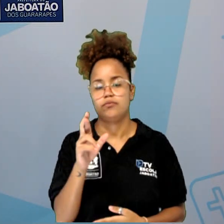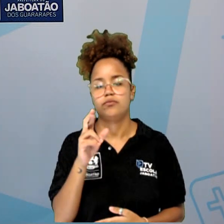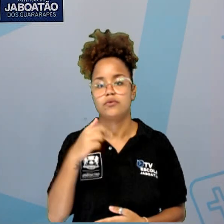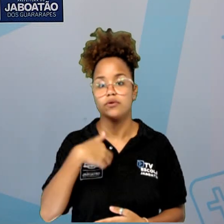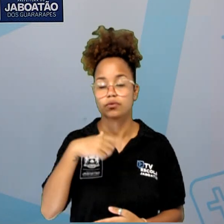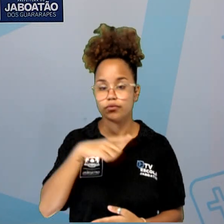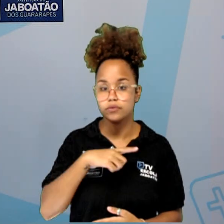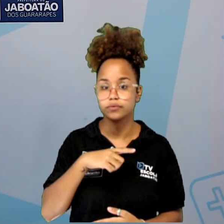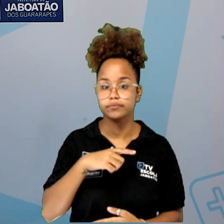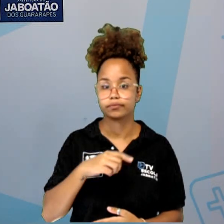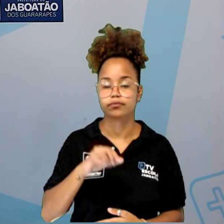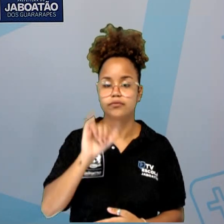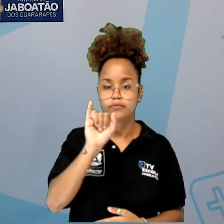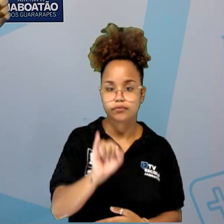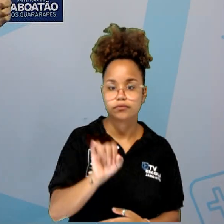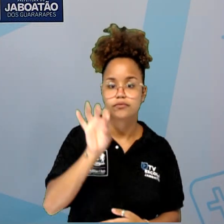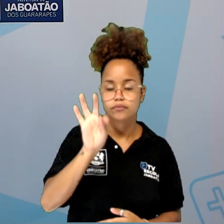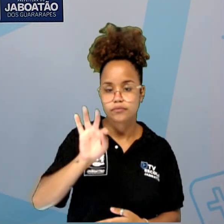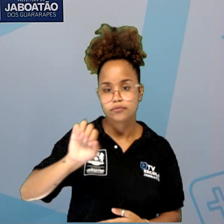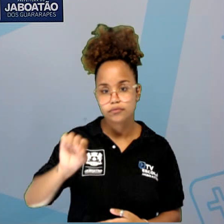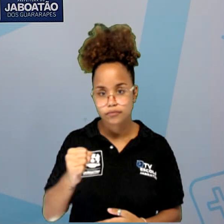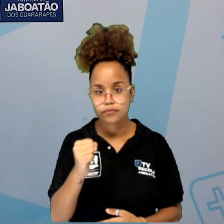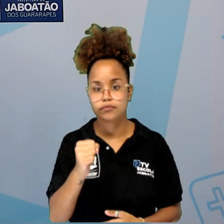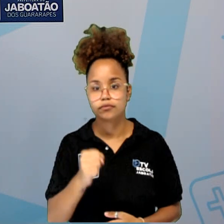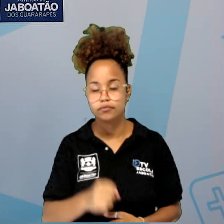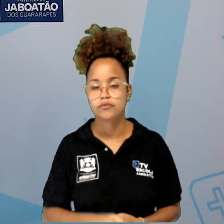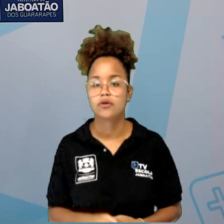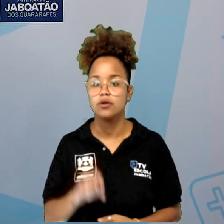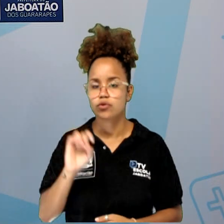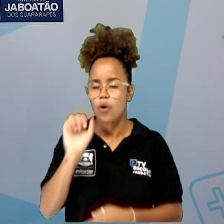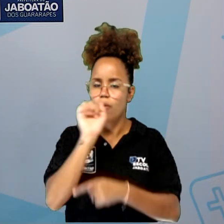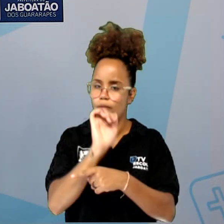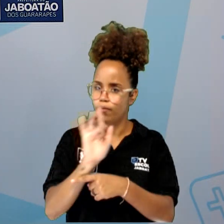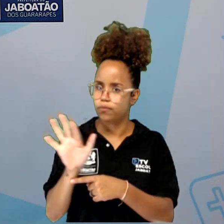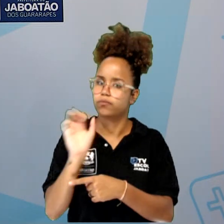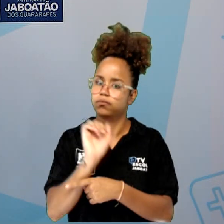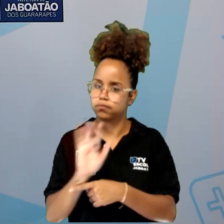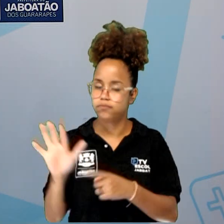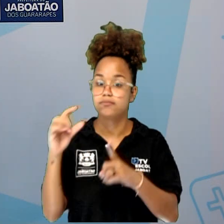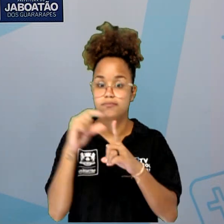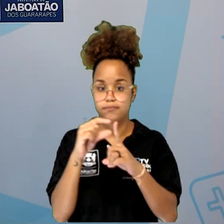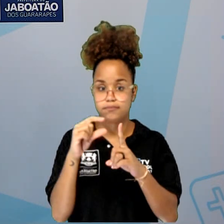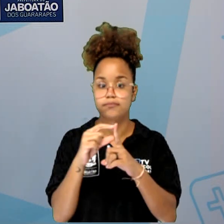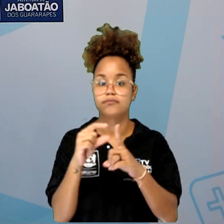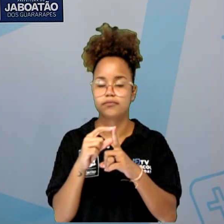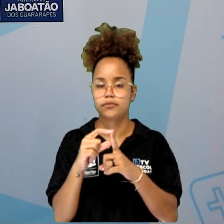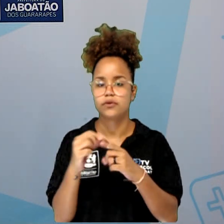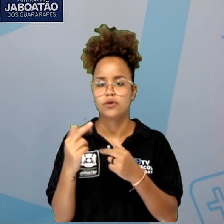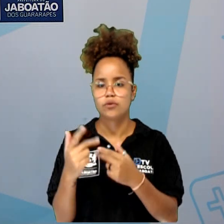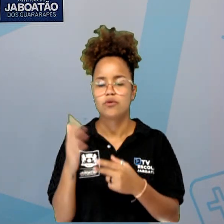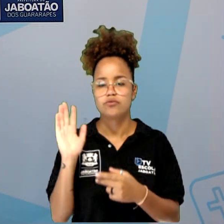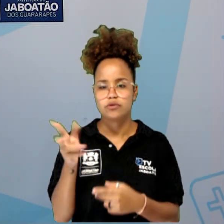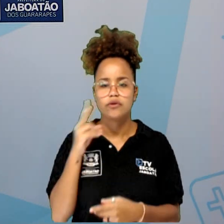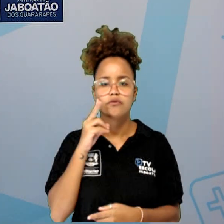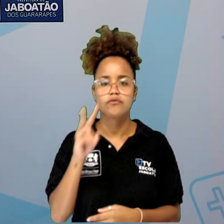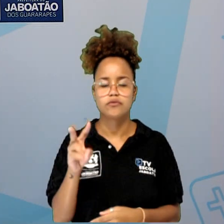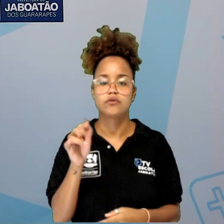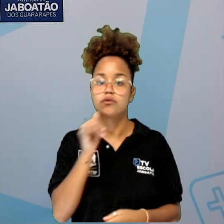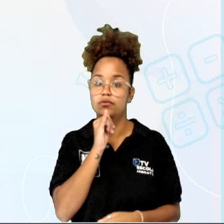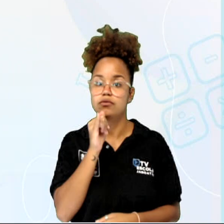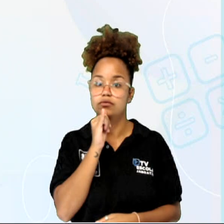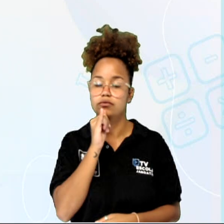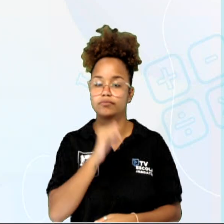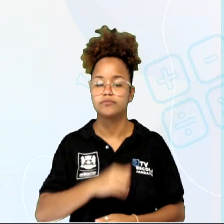tenho it's, né? E daí eu soletro essa palavra como nós vimos no exemplo